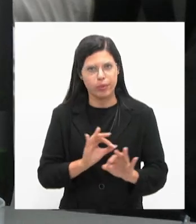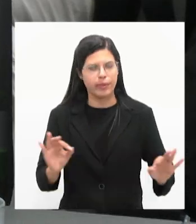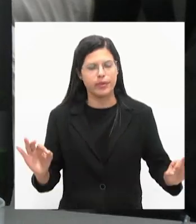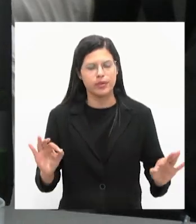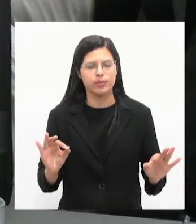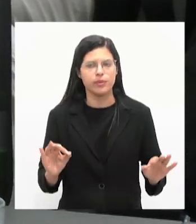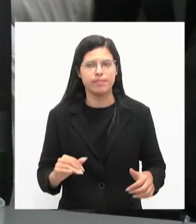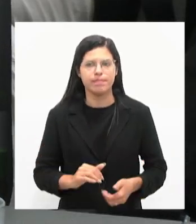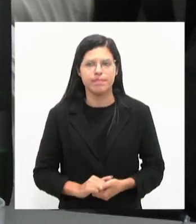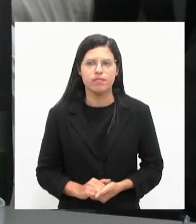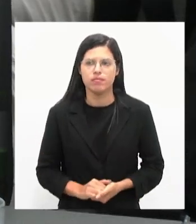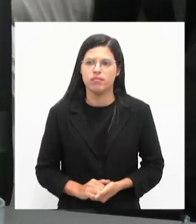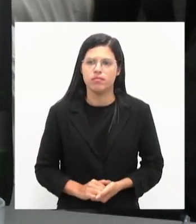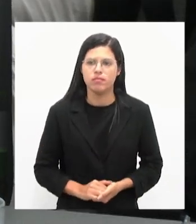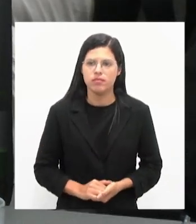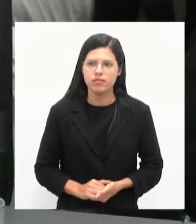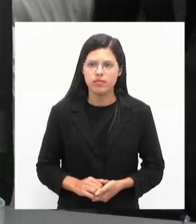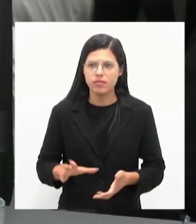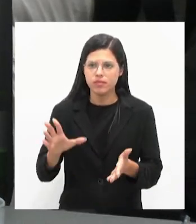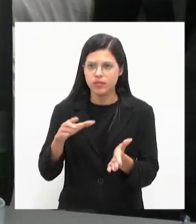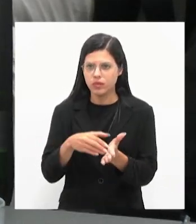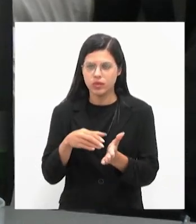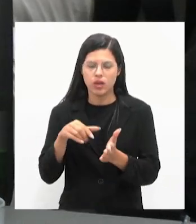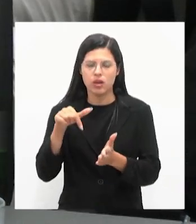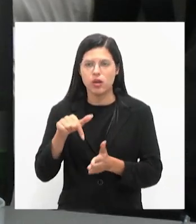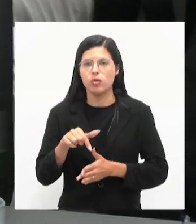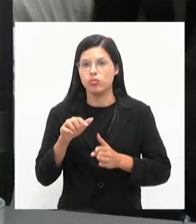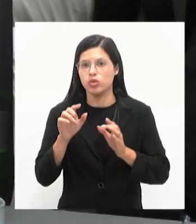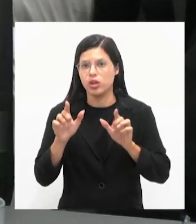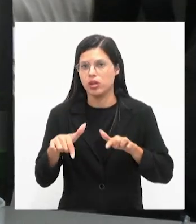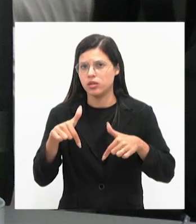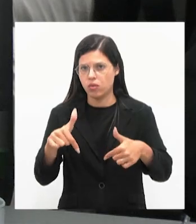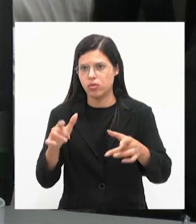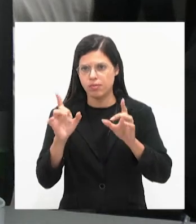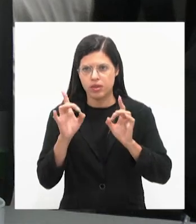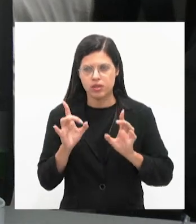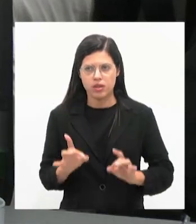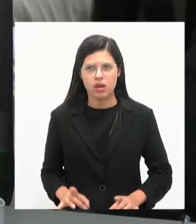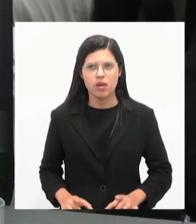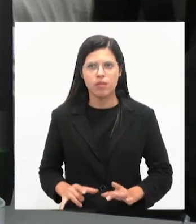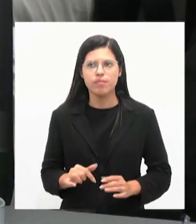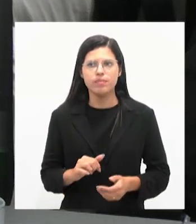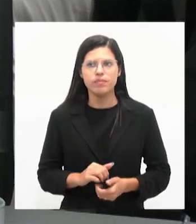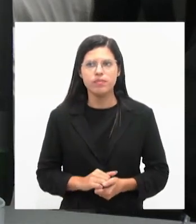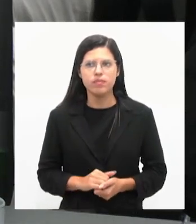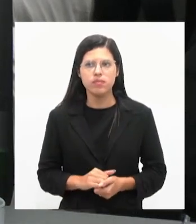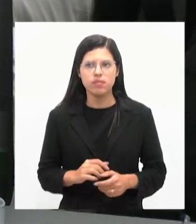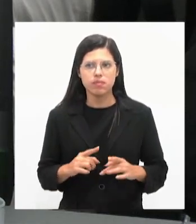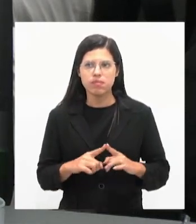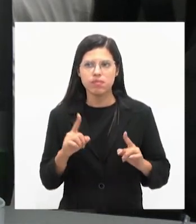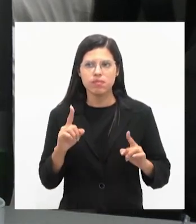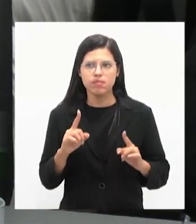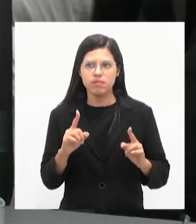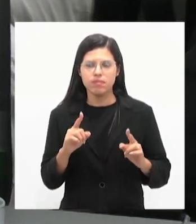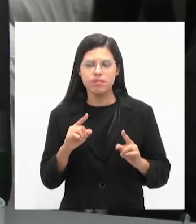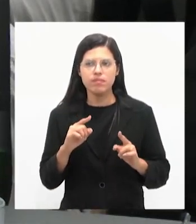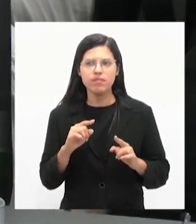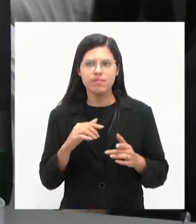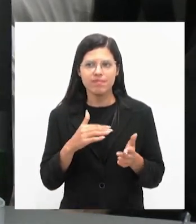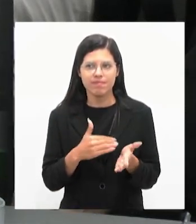do Batalhão de Operações Especiais. Mas o secretário é o primeiro como